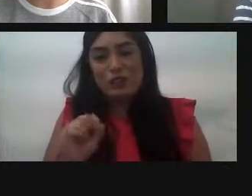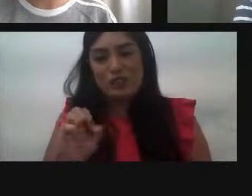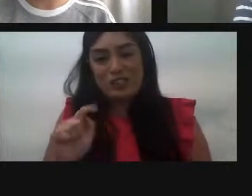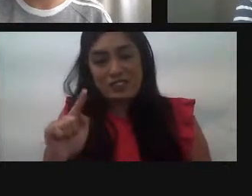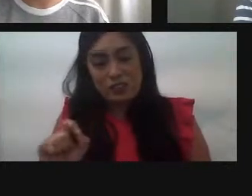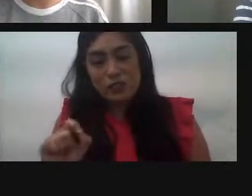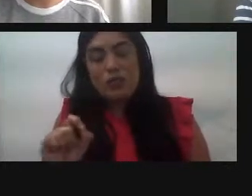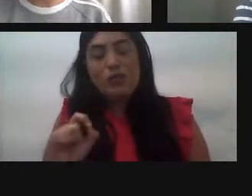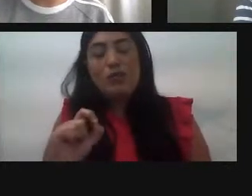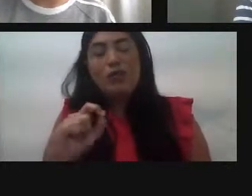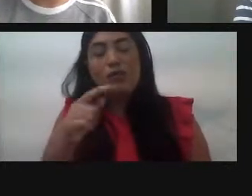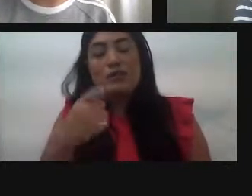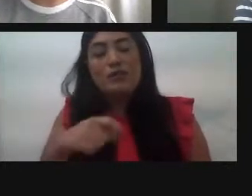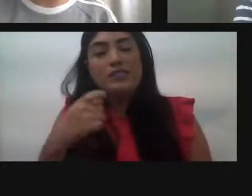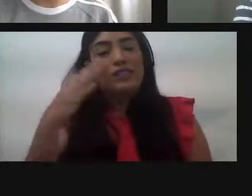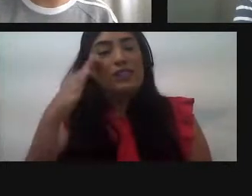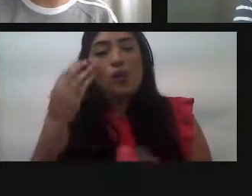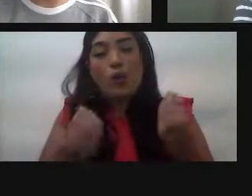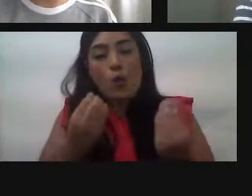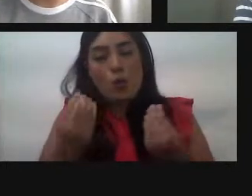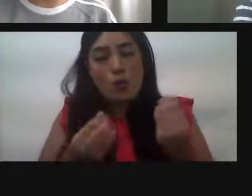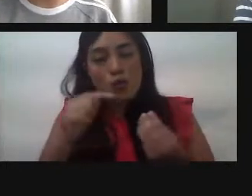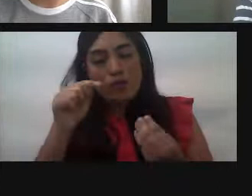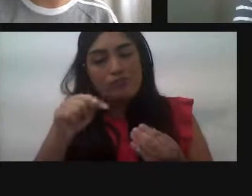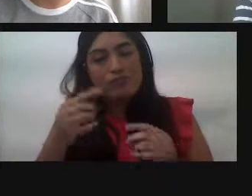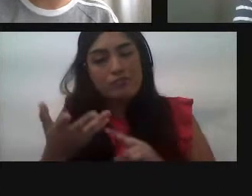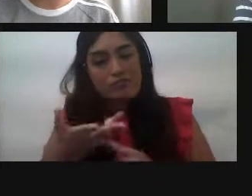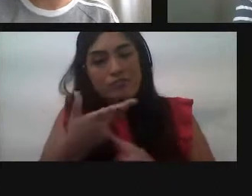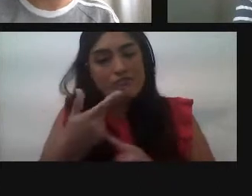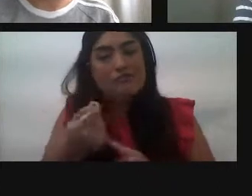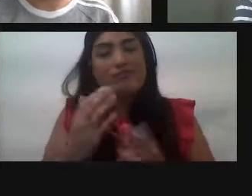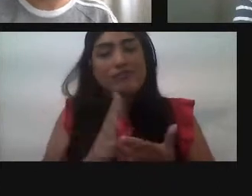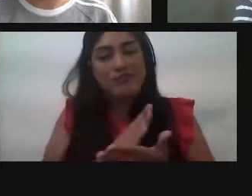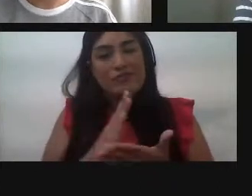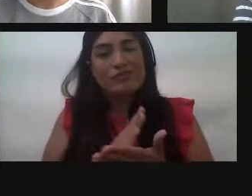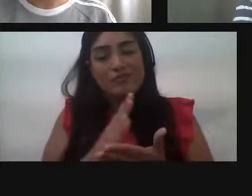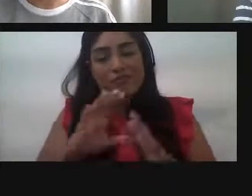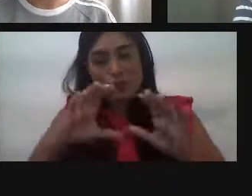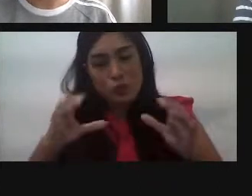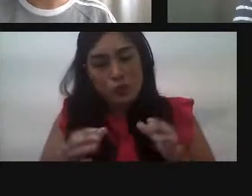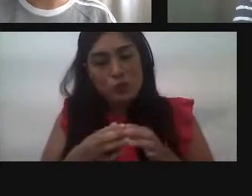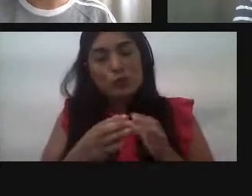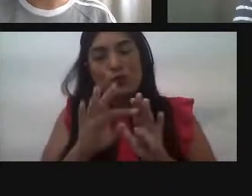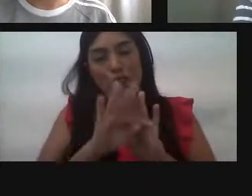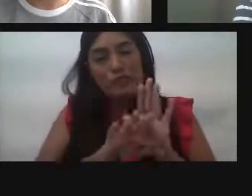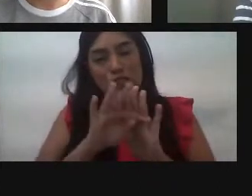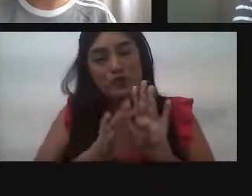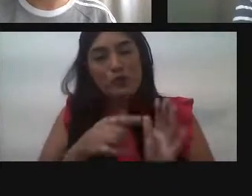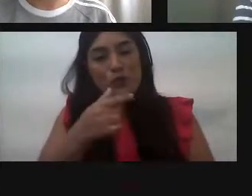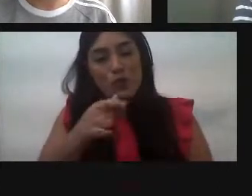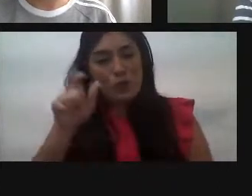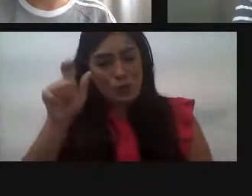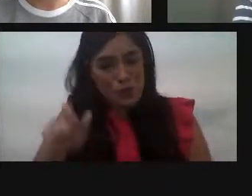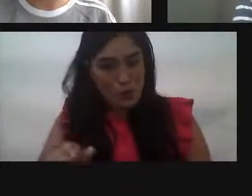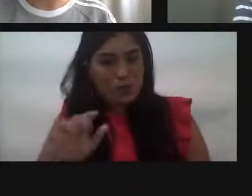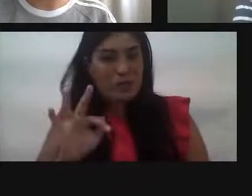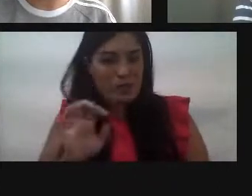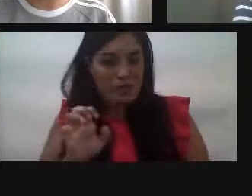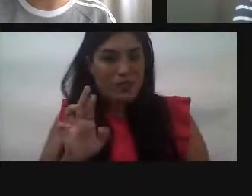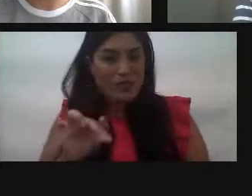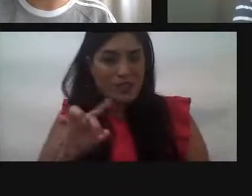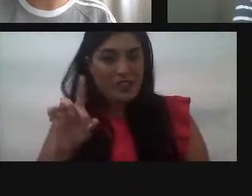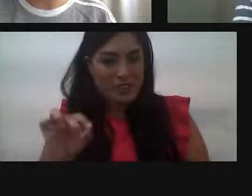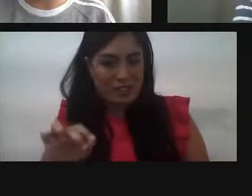em termos de obra no conjunto dos escritos do Fernando Pessoa. E, para isso, eu acho que